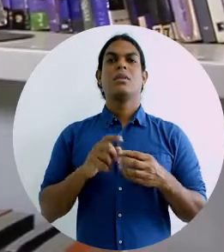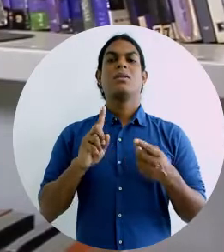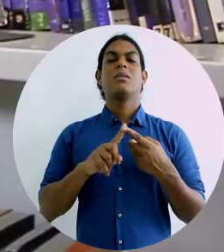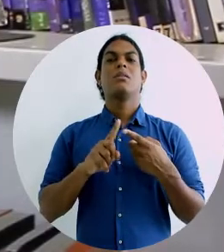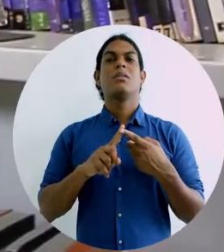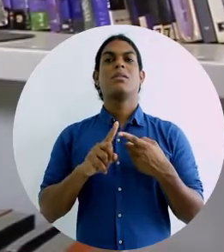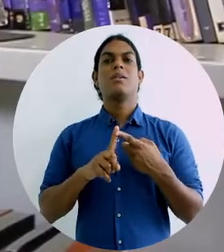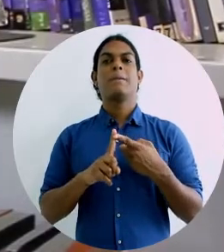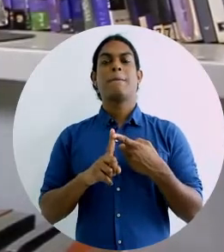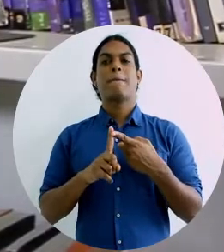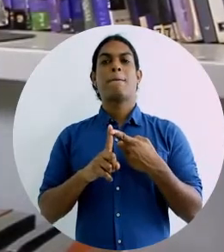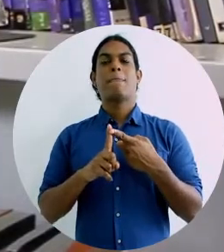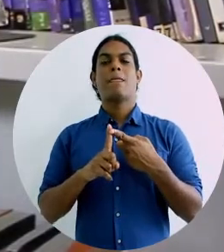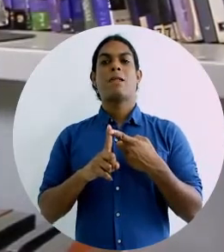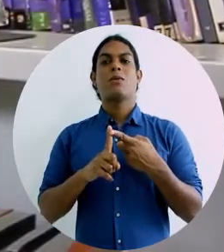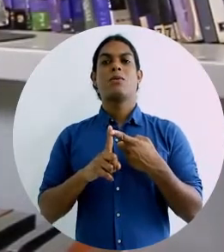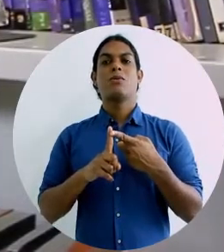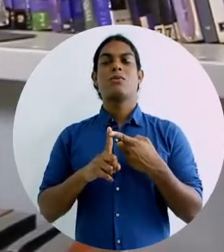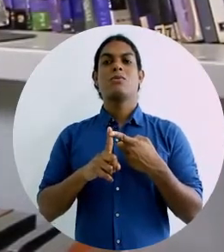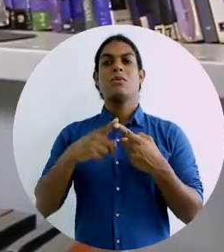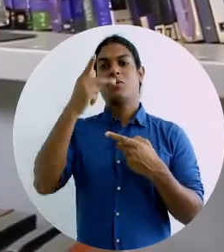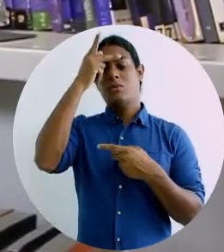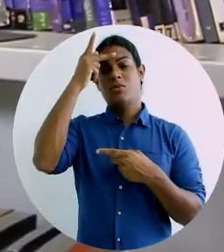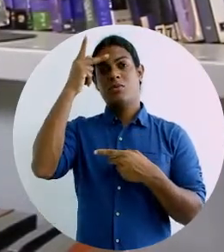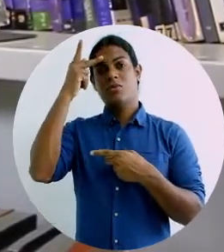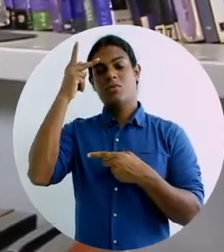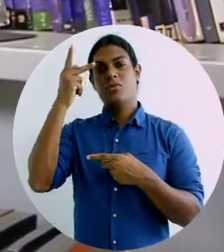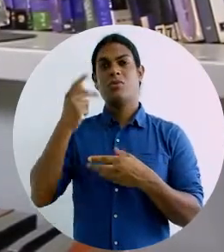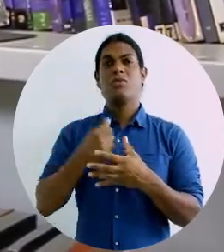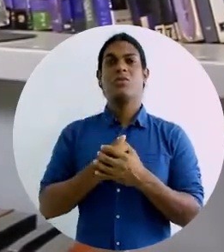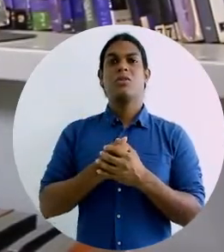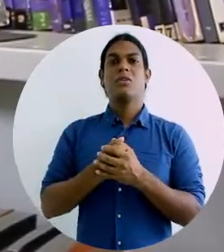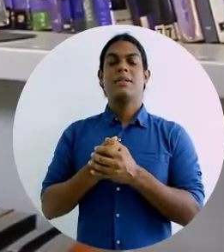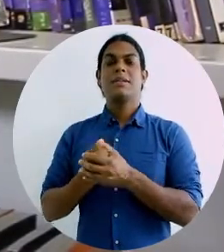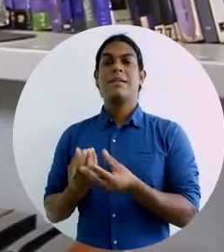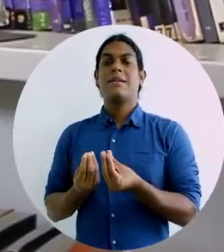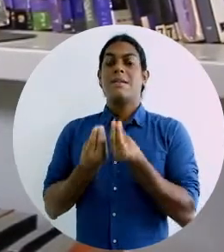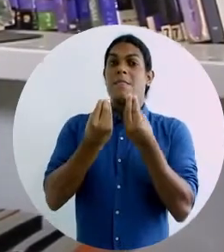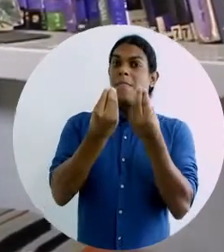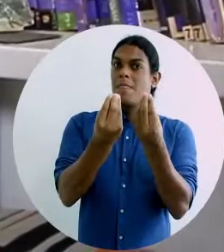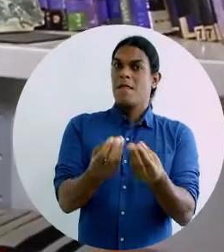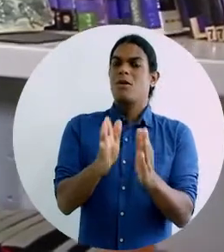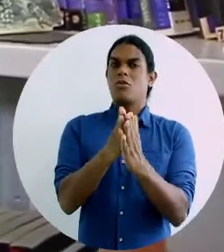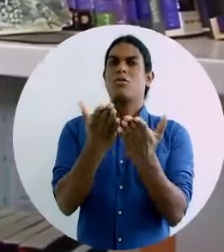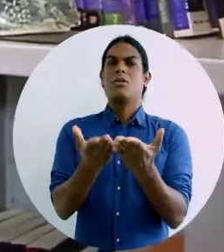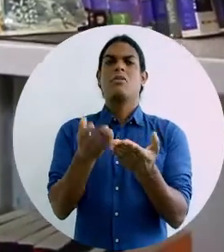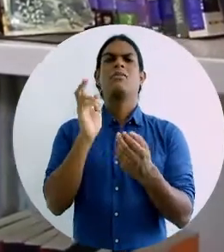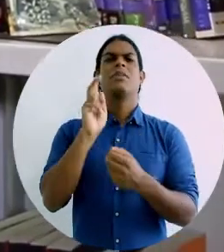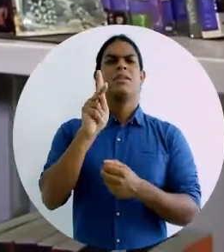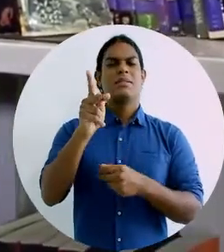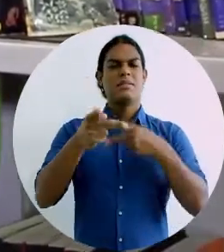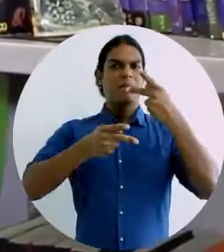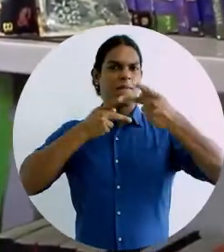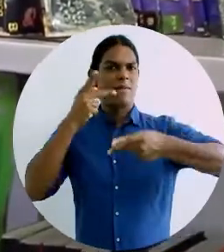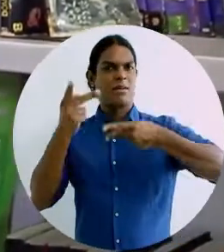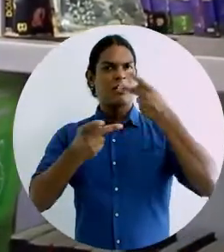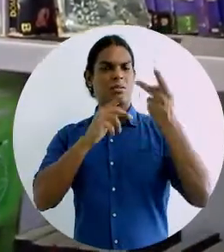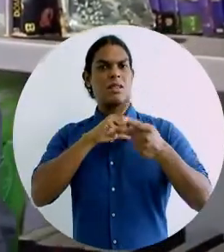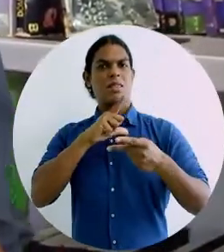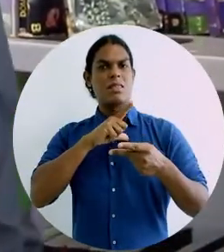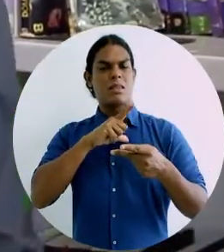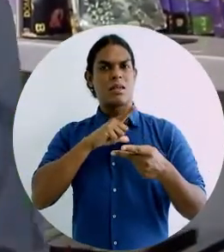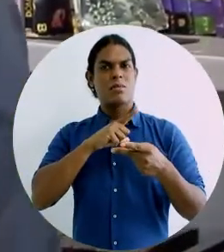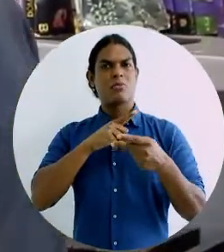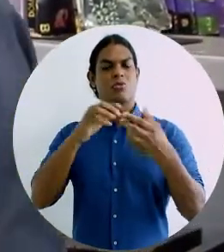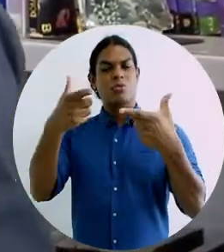a nossa prioridade também, além de material literário, também é material religioso. Tanto é que nós estamos vemos aqui uma parte que foi